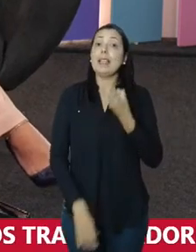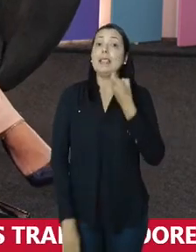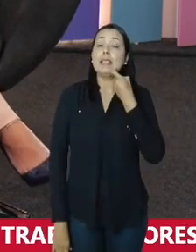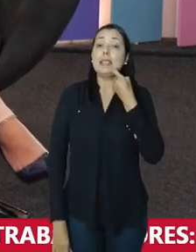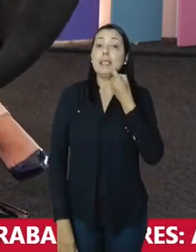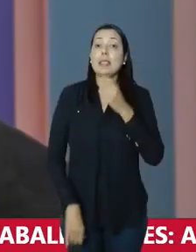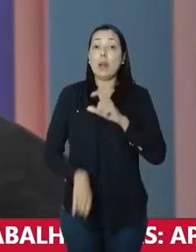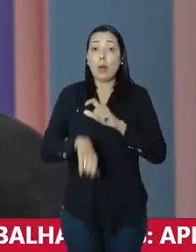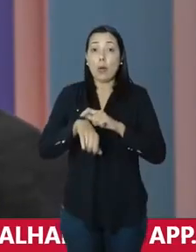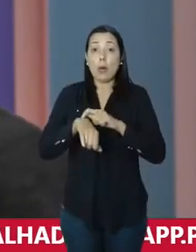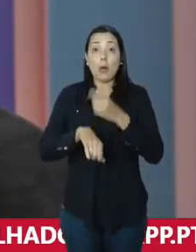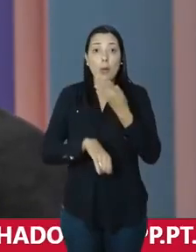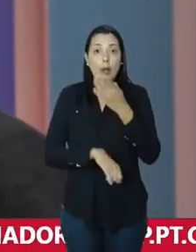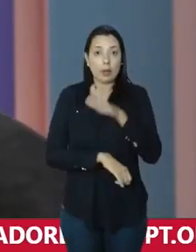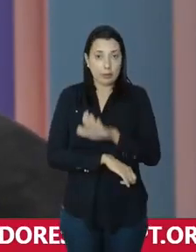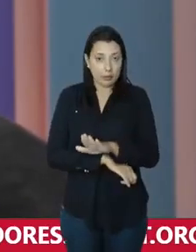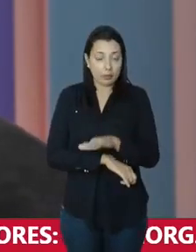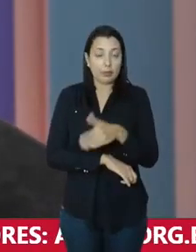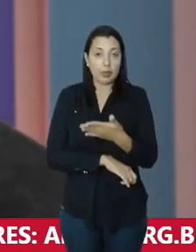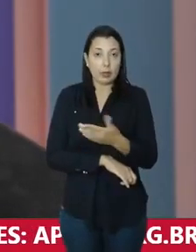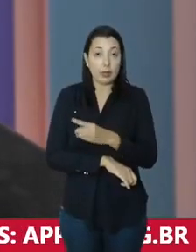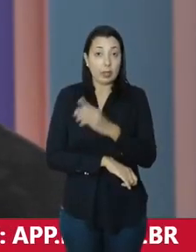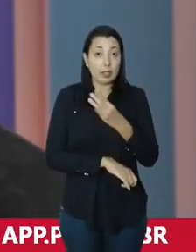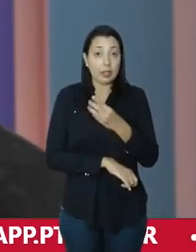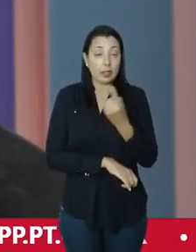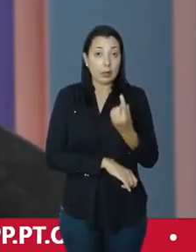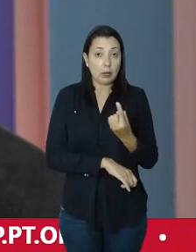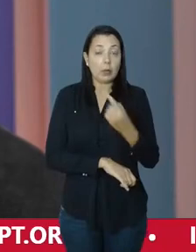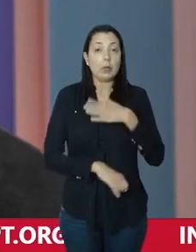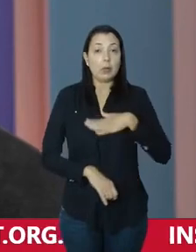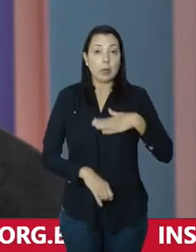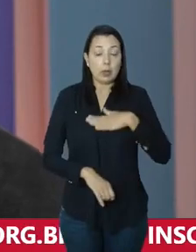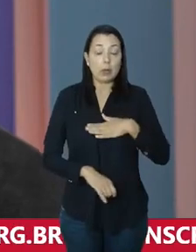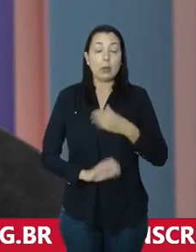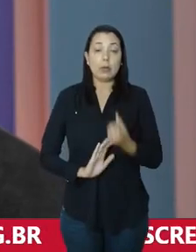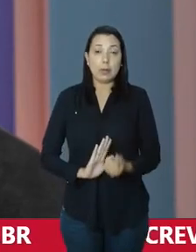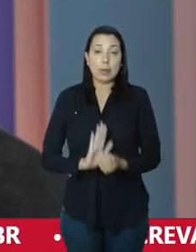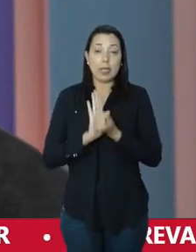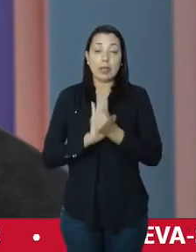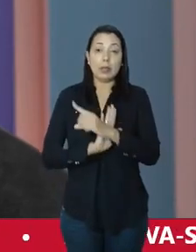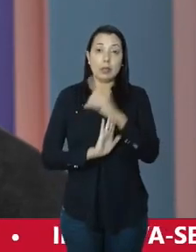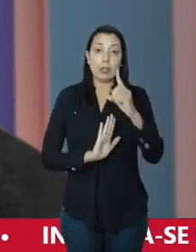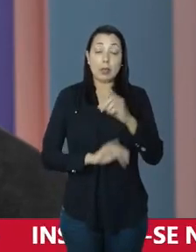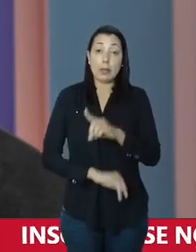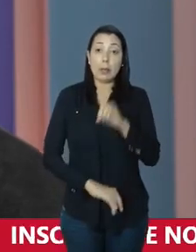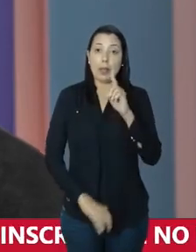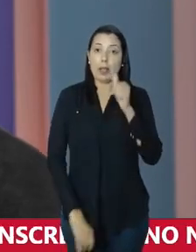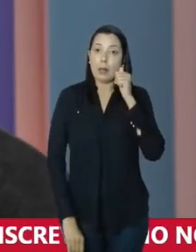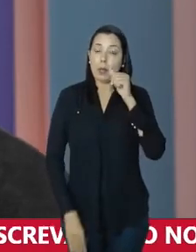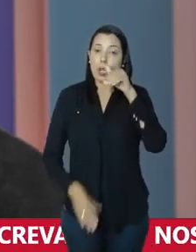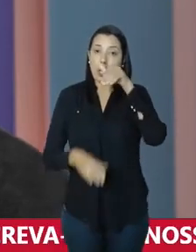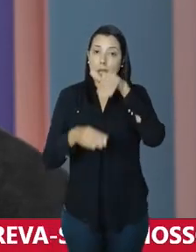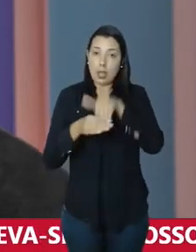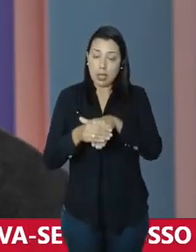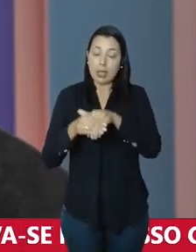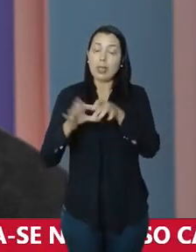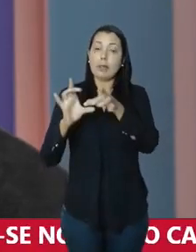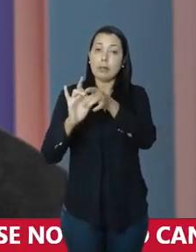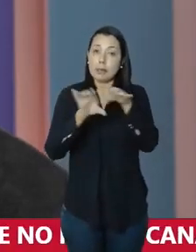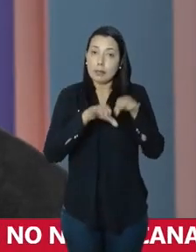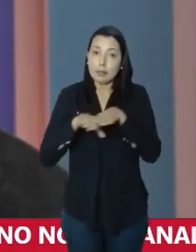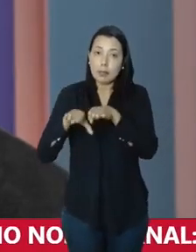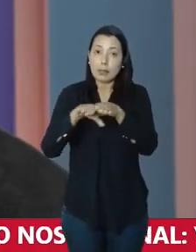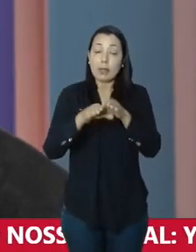da tarde. Dia 31 de agosto ficou marcado como o dia em que a primeira mulher eleita